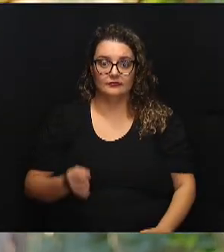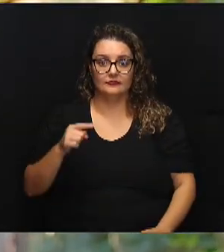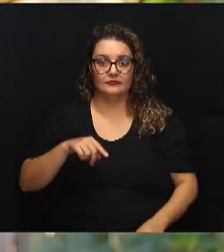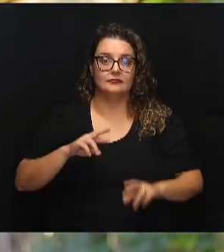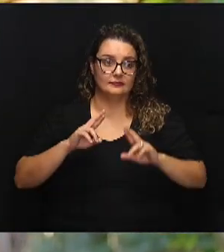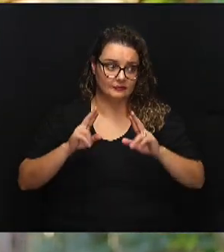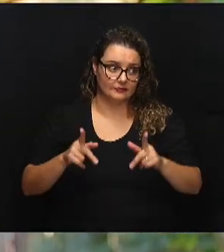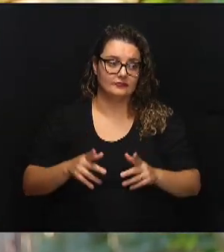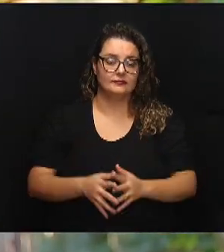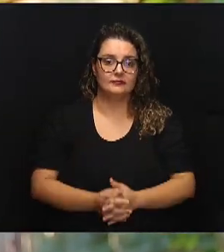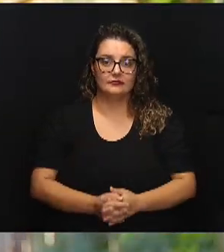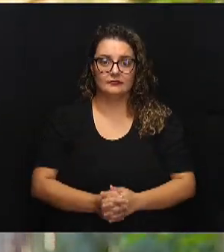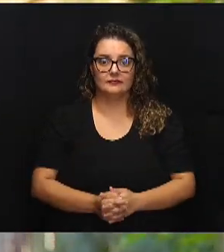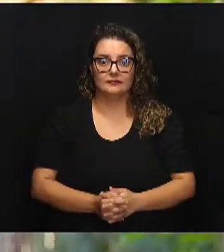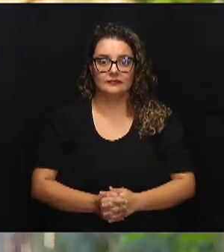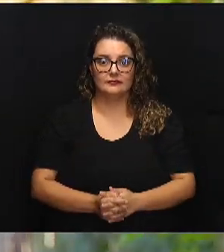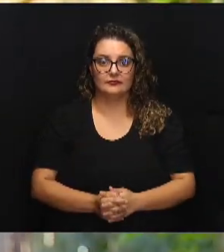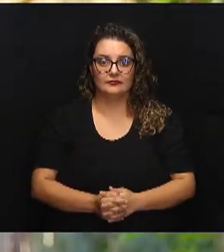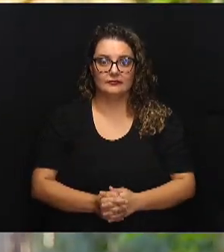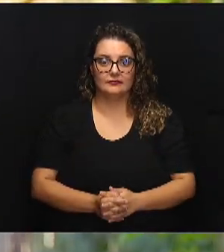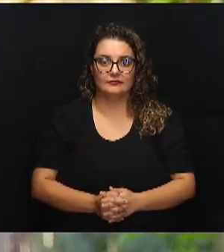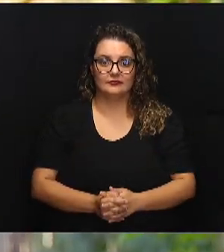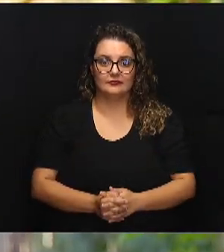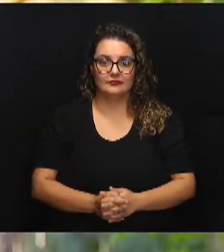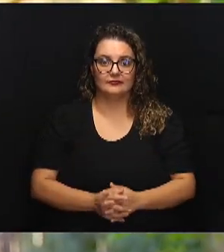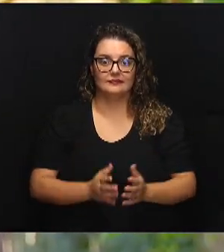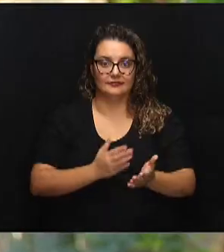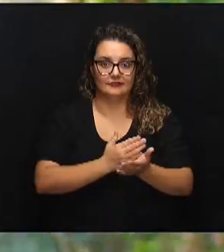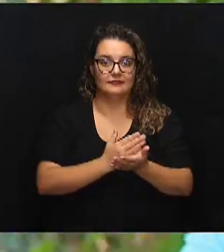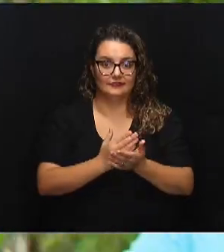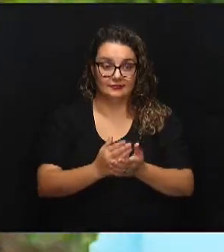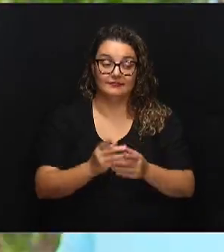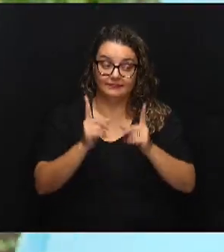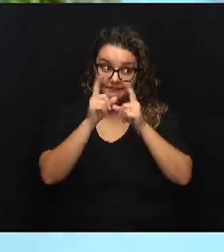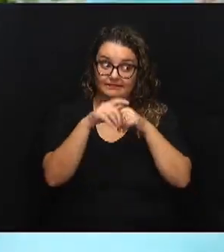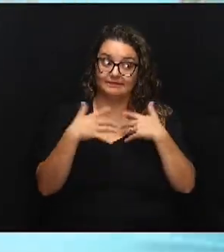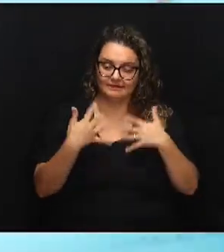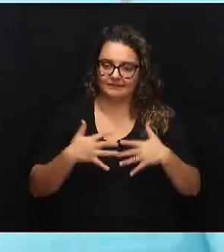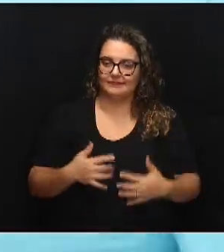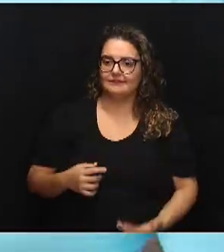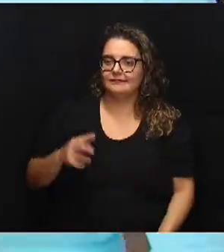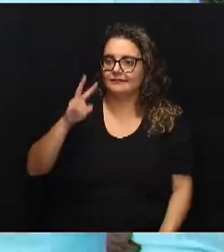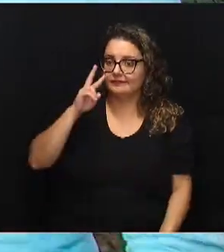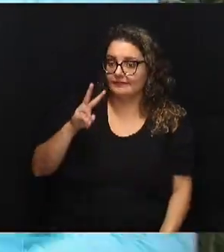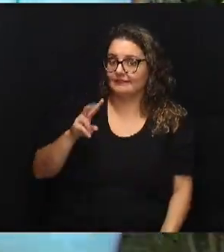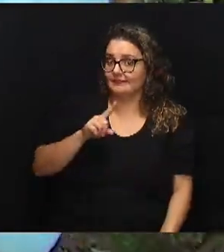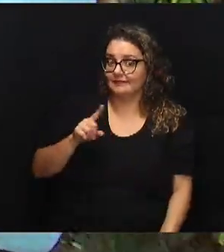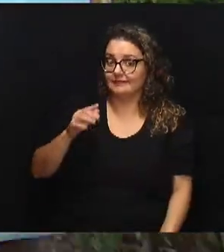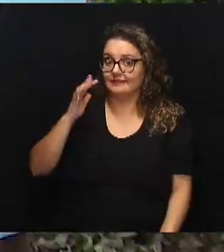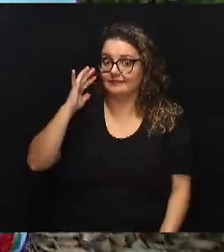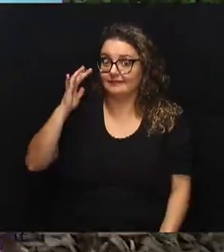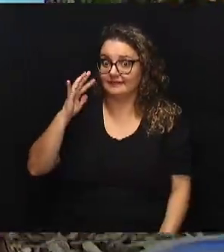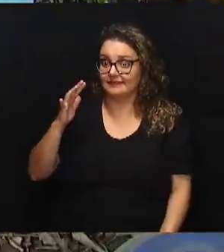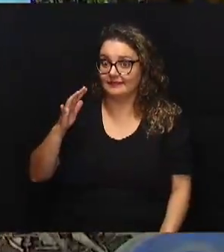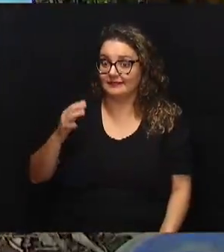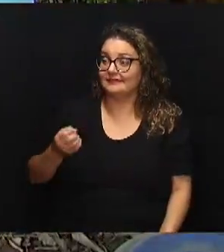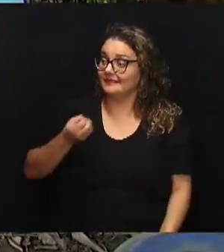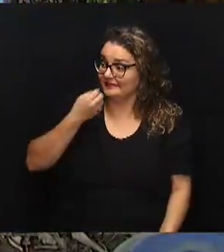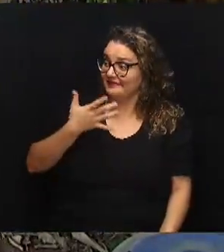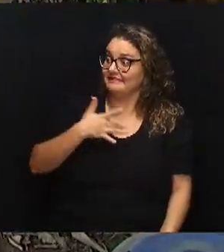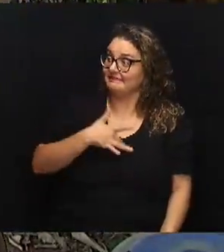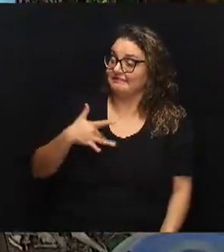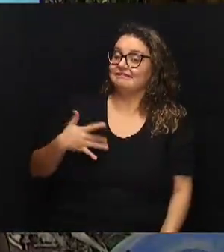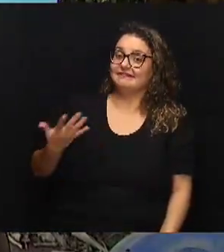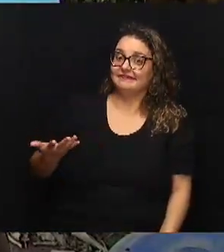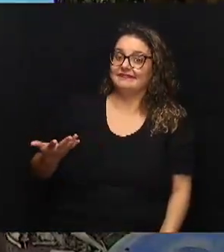diferença. E é isso aí, no começo é bem barra mesmo. Olhando assim, a gente nem imagina que você está muito bem, né?